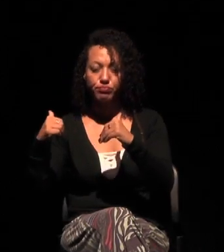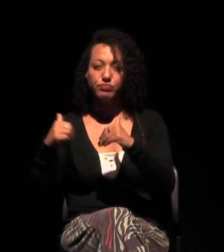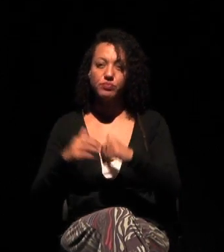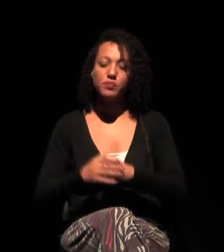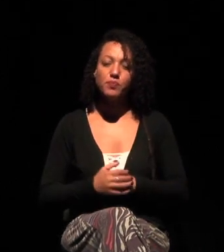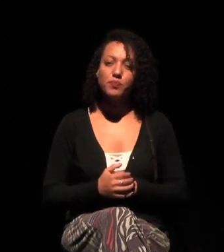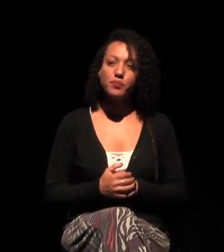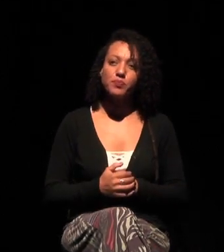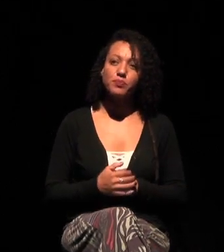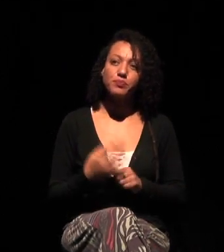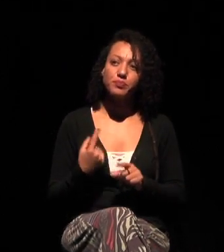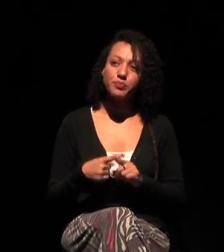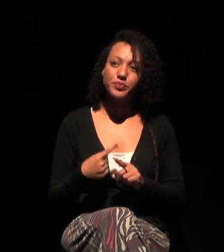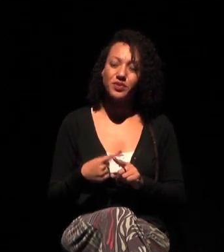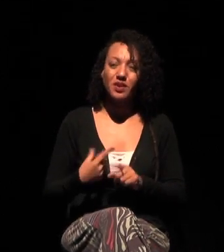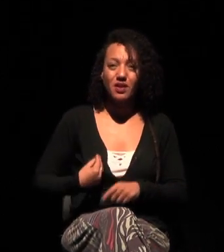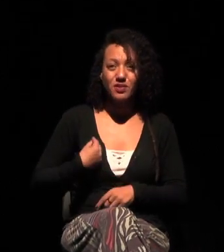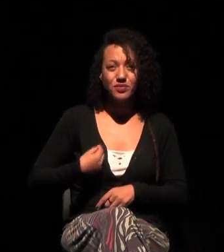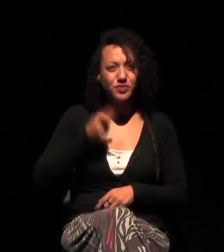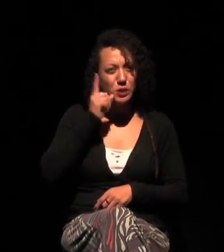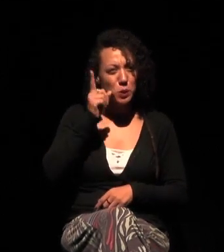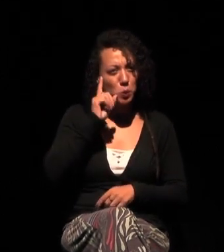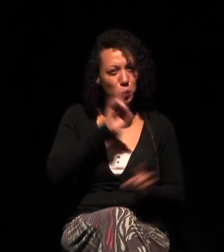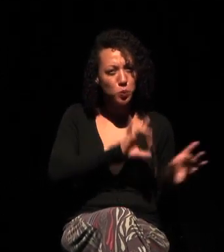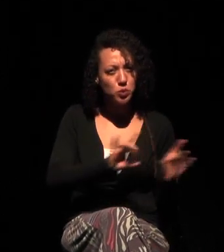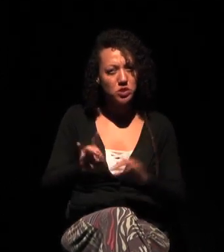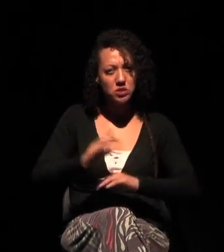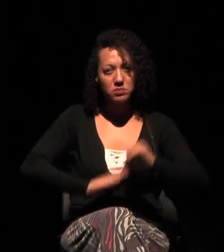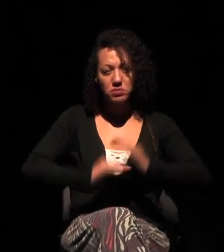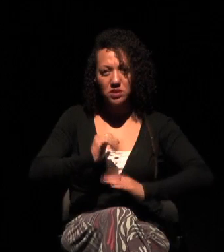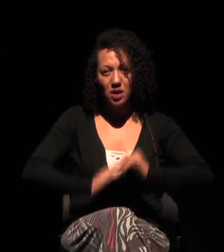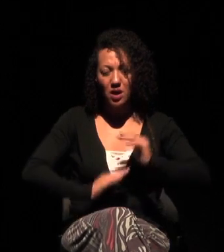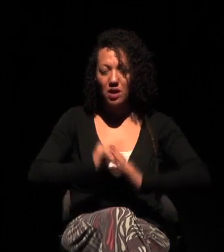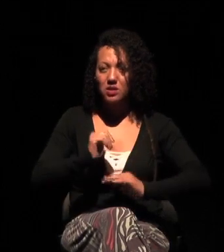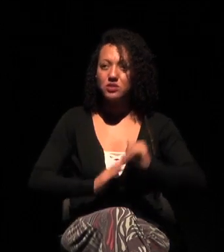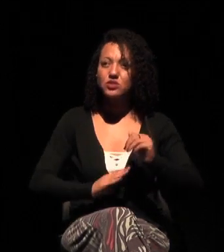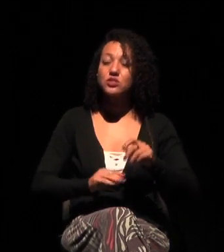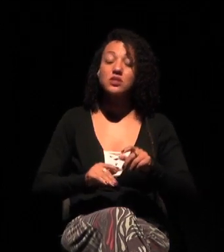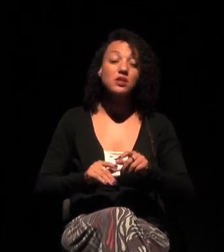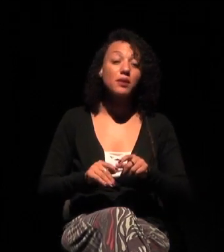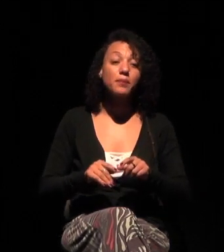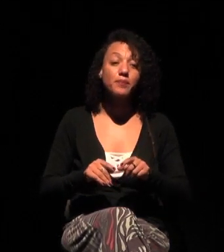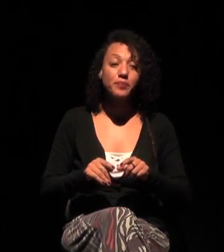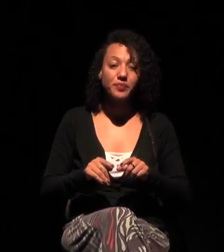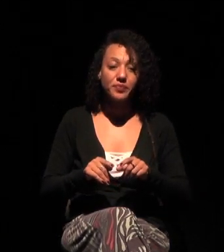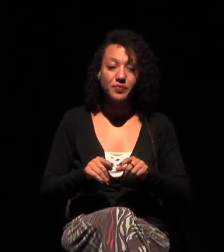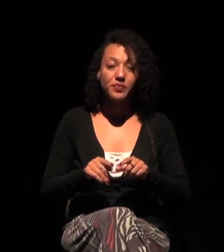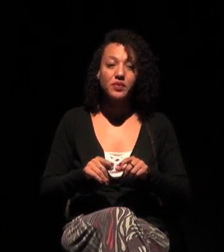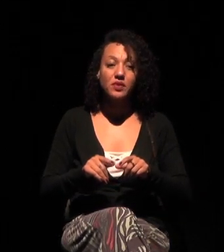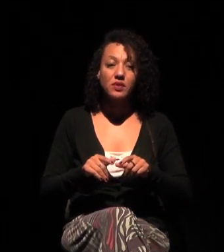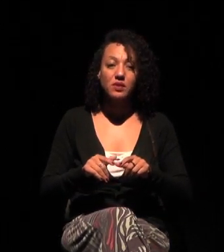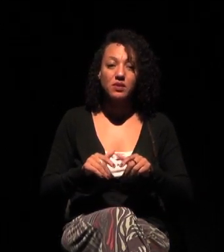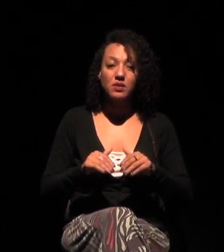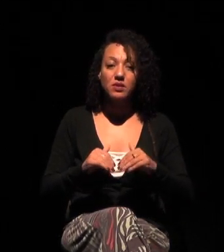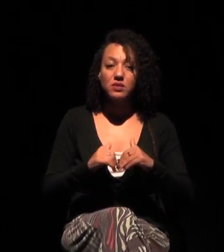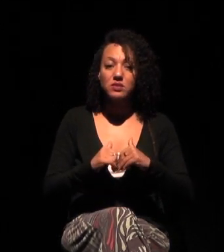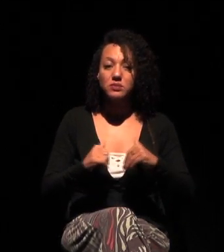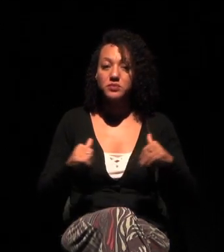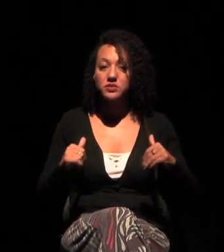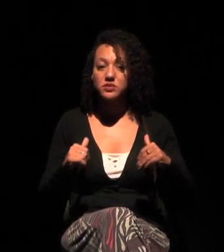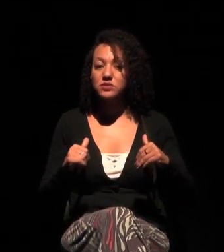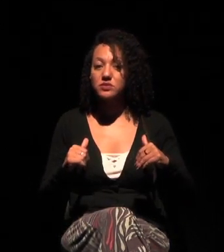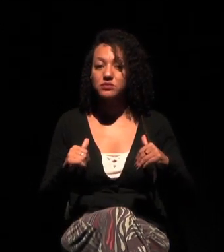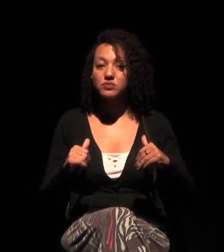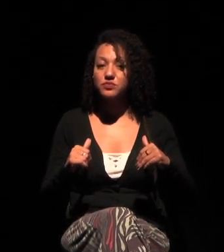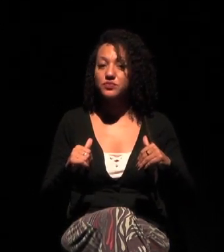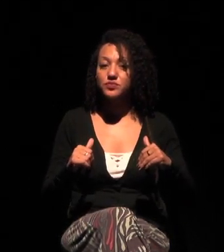é vida real que na prática vamos dizer material e aquilo que é é a forma como